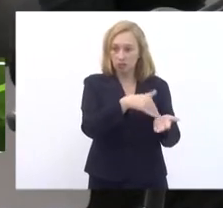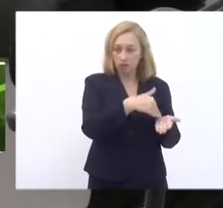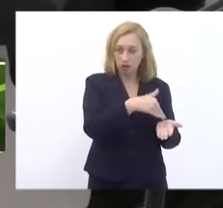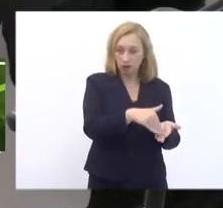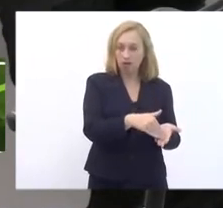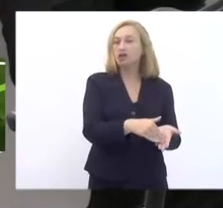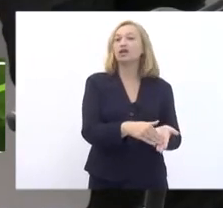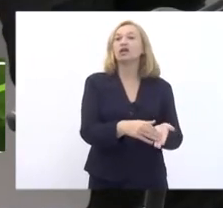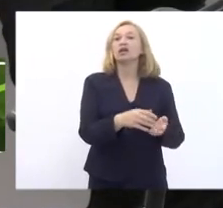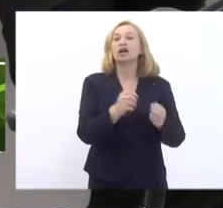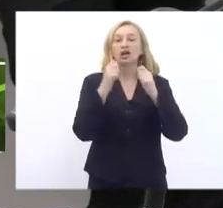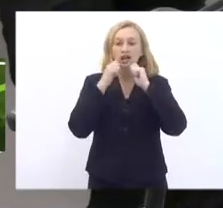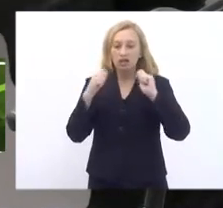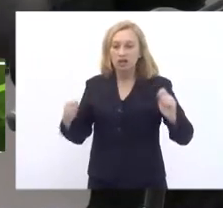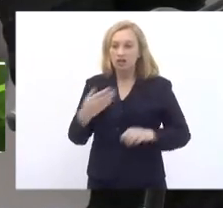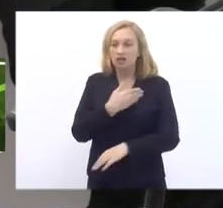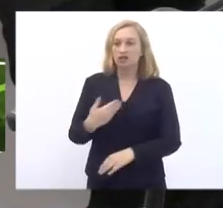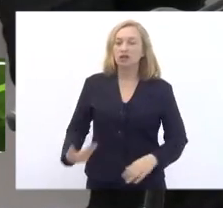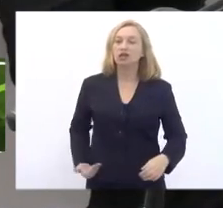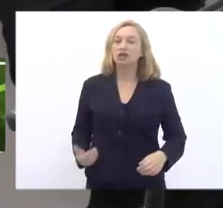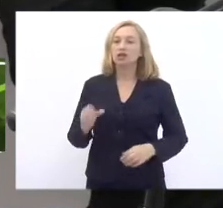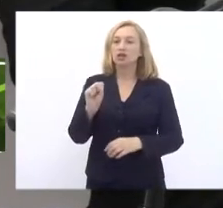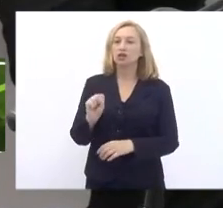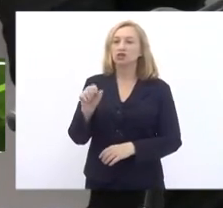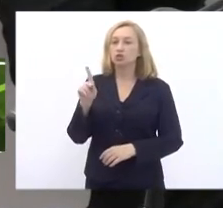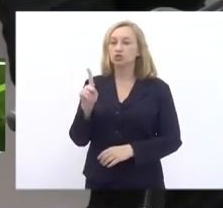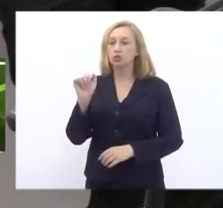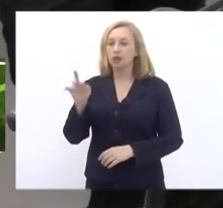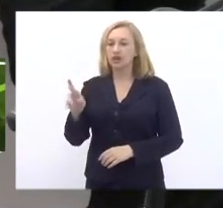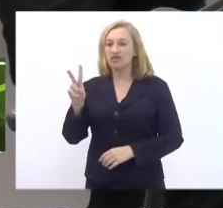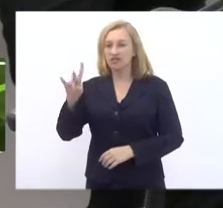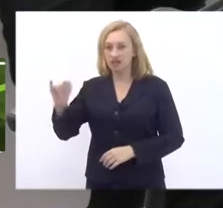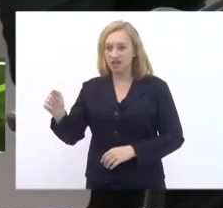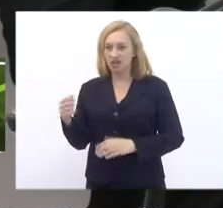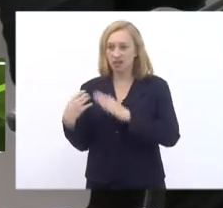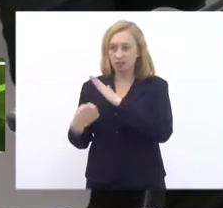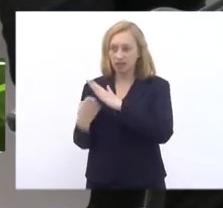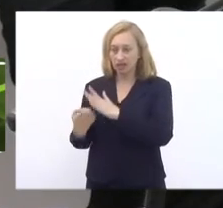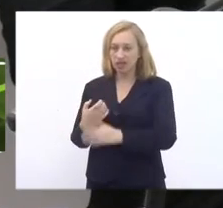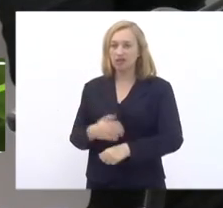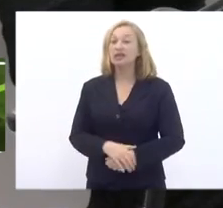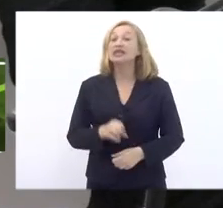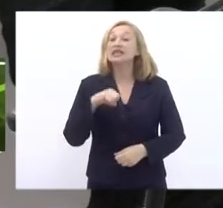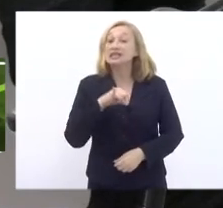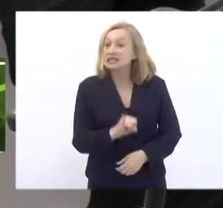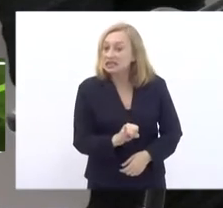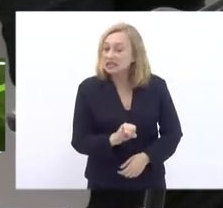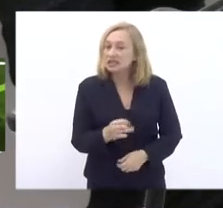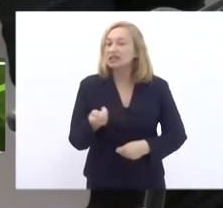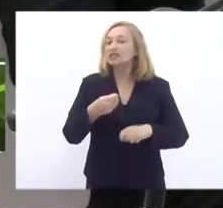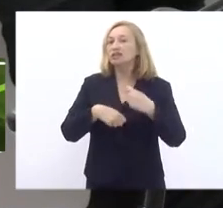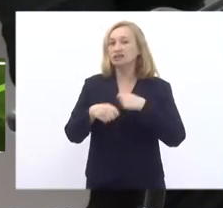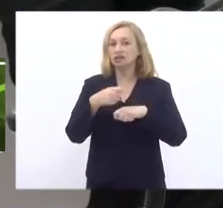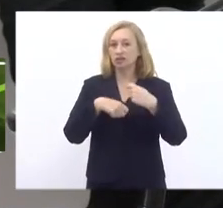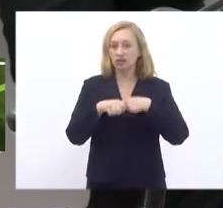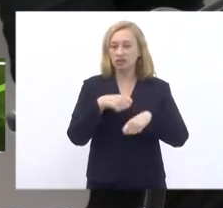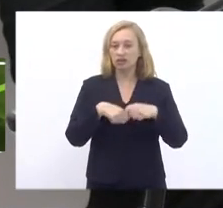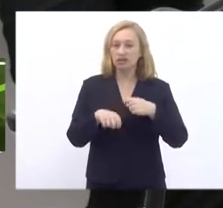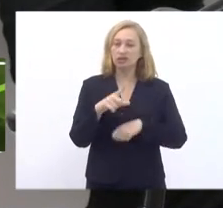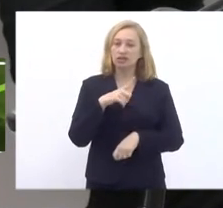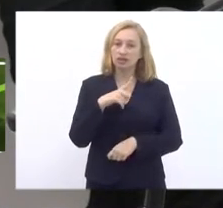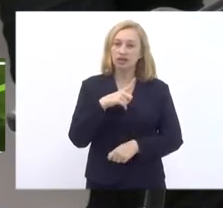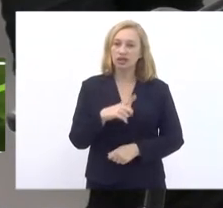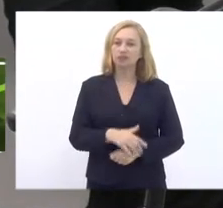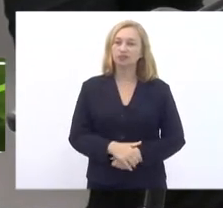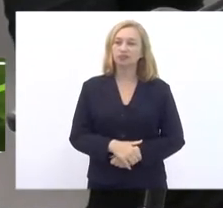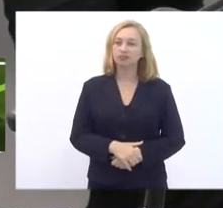assessoria do governador e Supervia, né? se há nessa negociação a